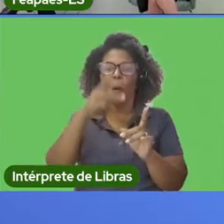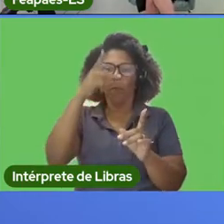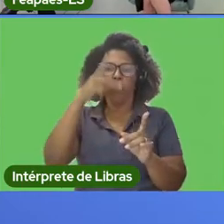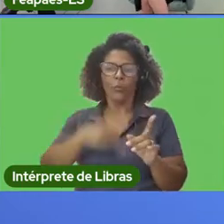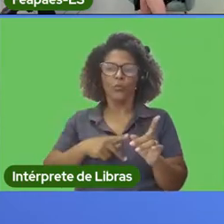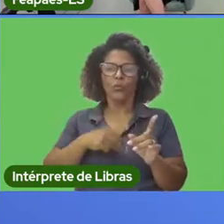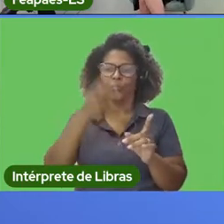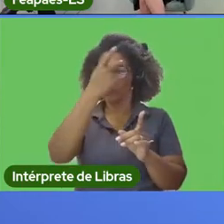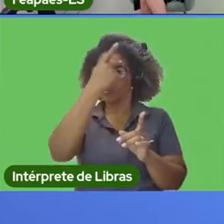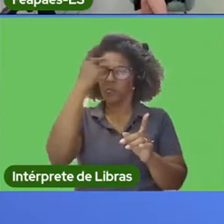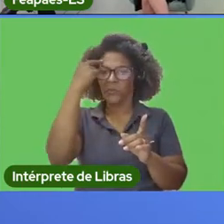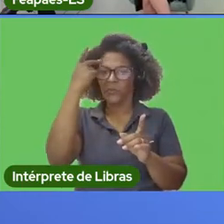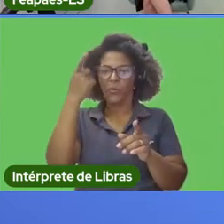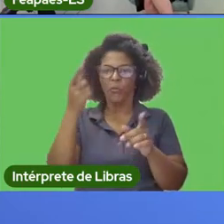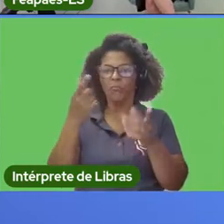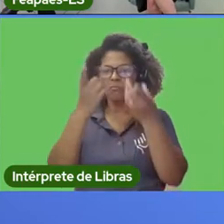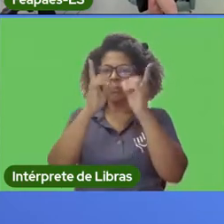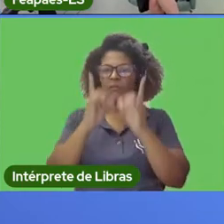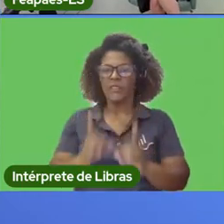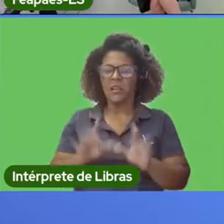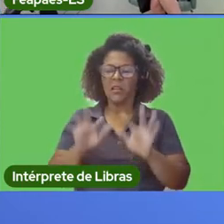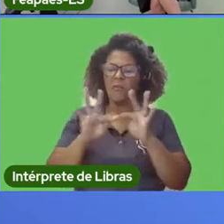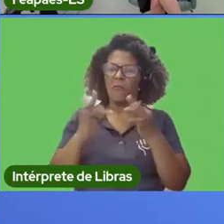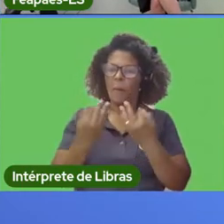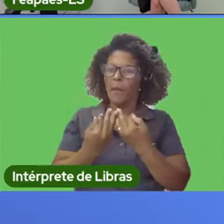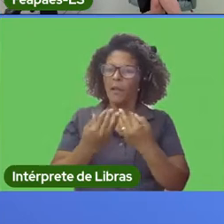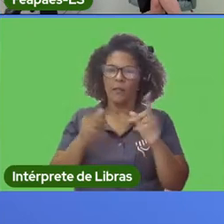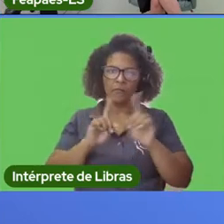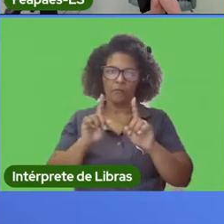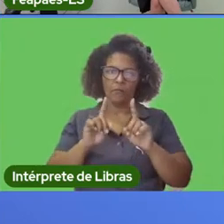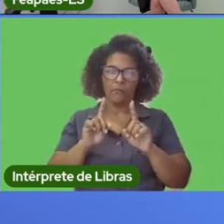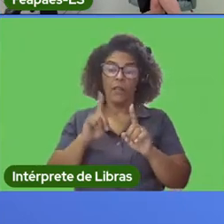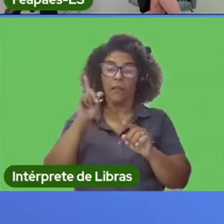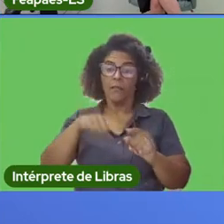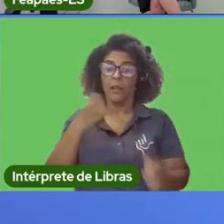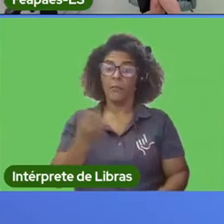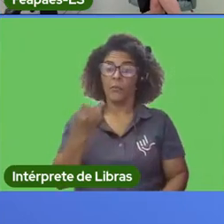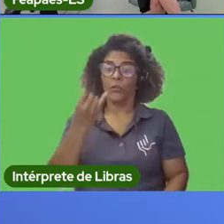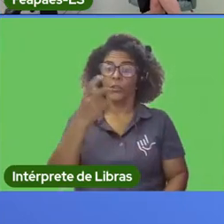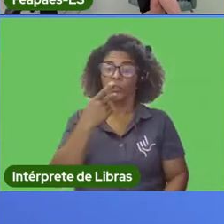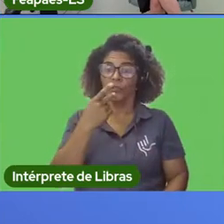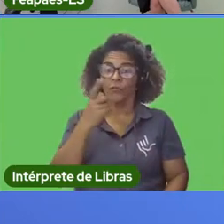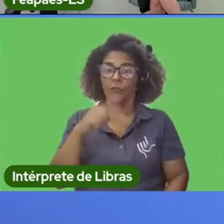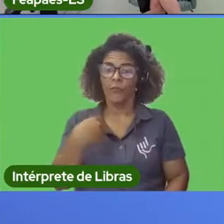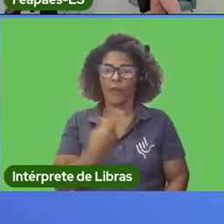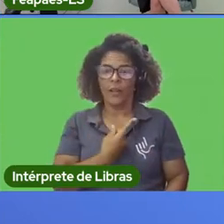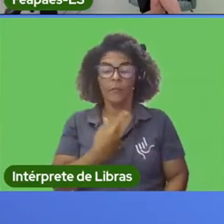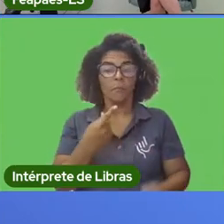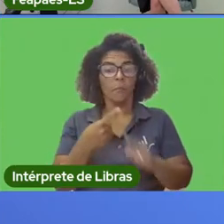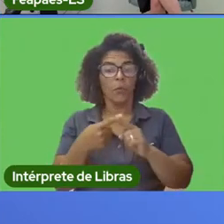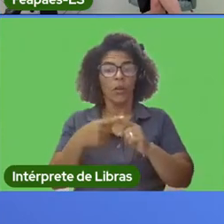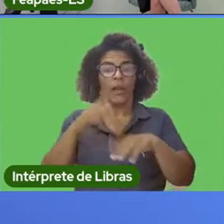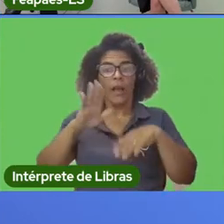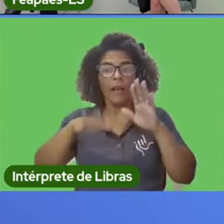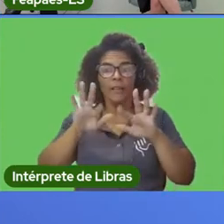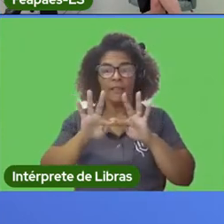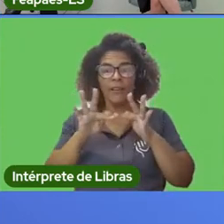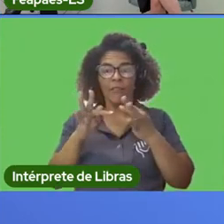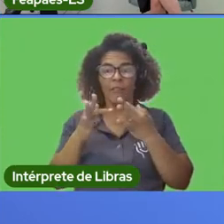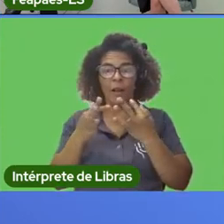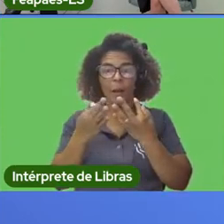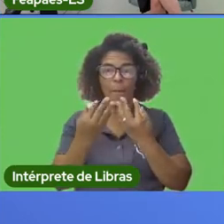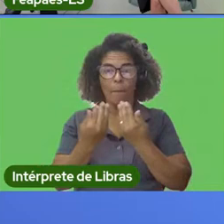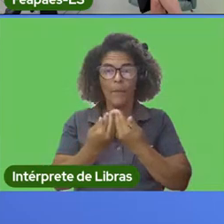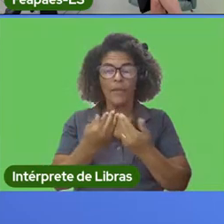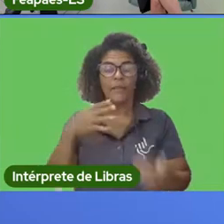das pessoas com deficiência e das suas famílias. Isso é muito importante a gente falar, porque às vezes as famílias também se veem um pouco